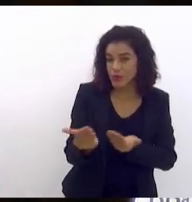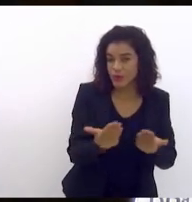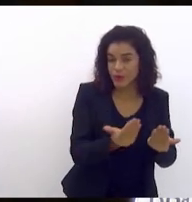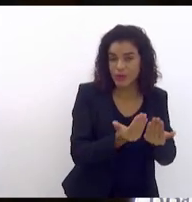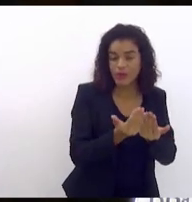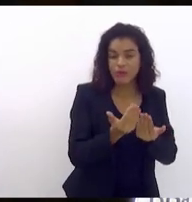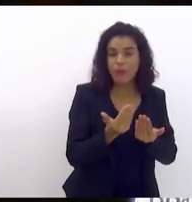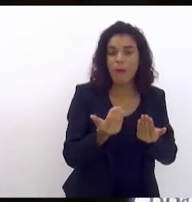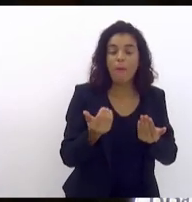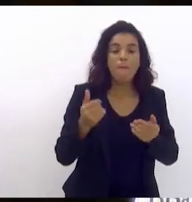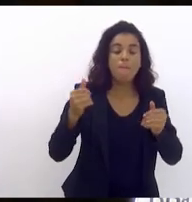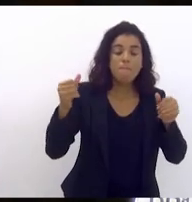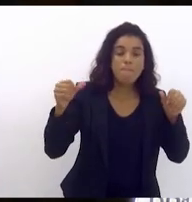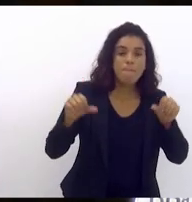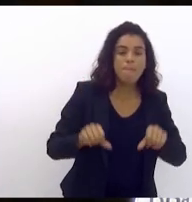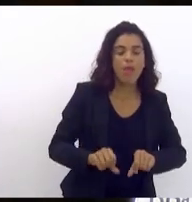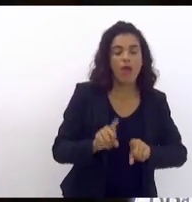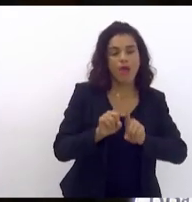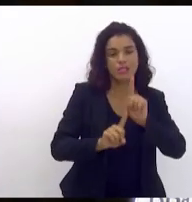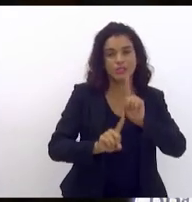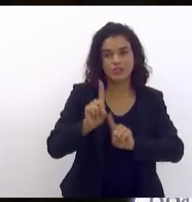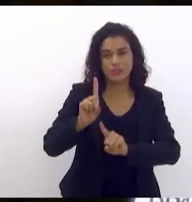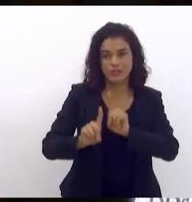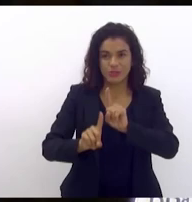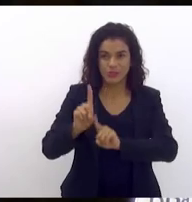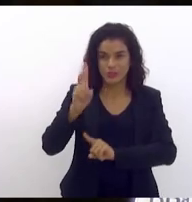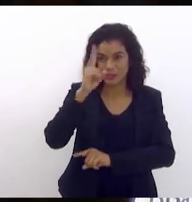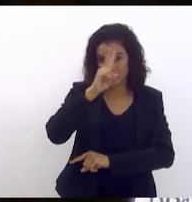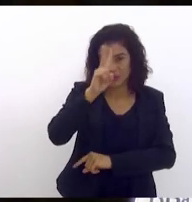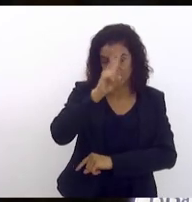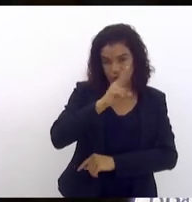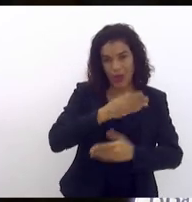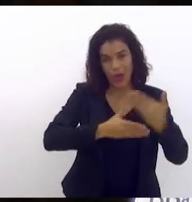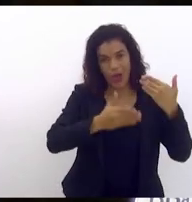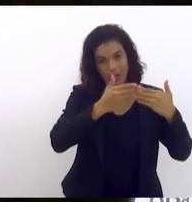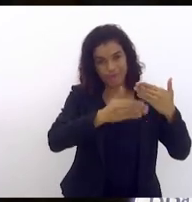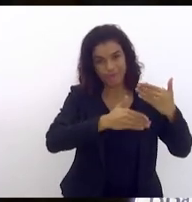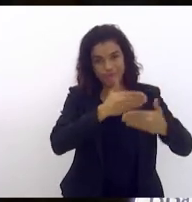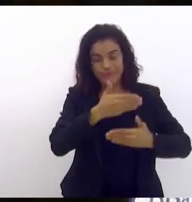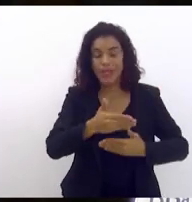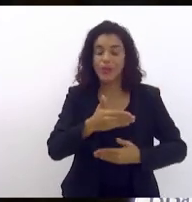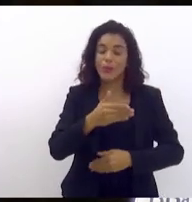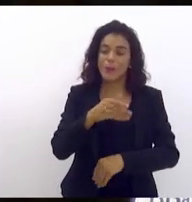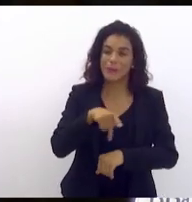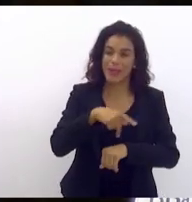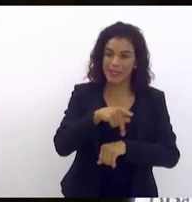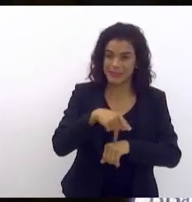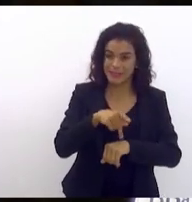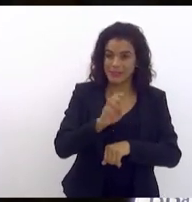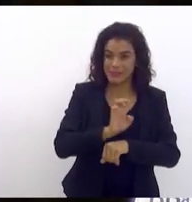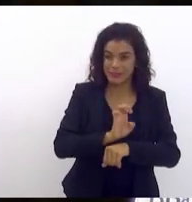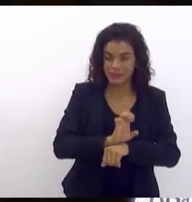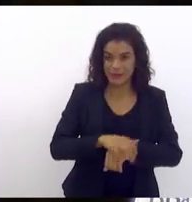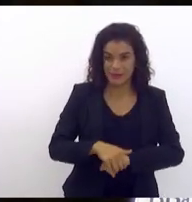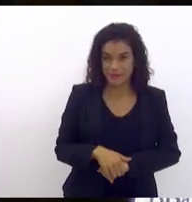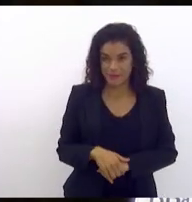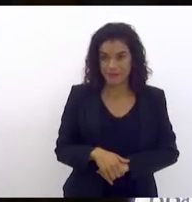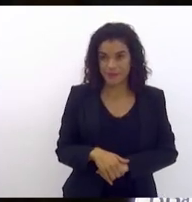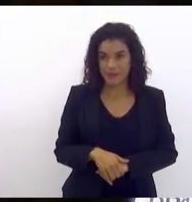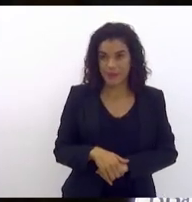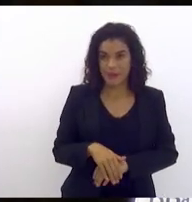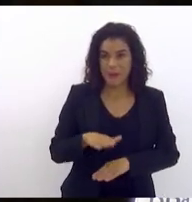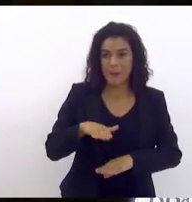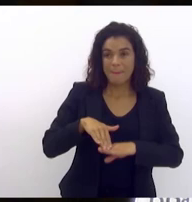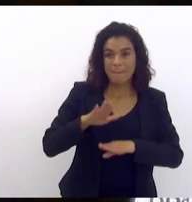dos piores indicadores de juventude da história do nosso país e do nosso Estado como bem disse o nosso querido Deputado eh mais de